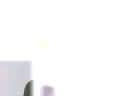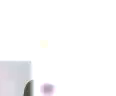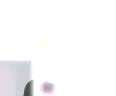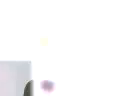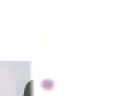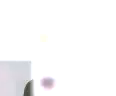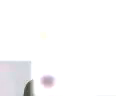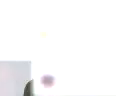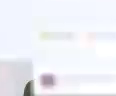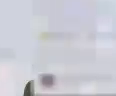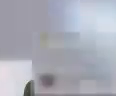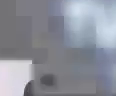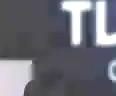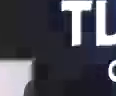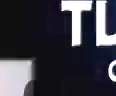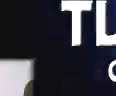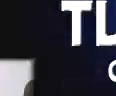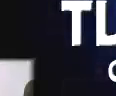facebook.com/TV Câmara Guarulhos e saiba mais.